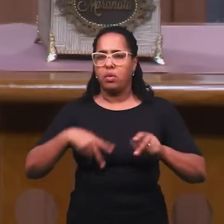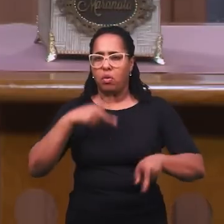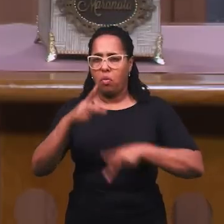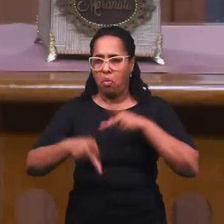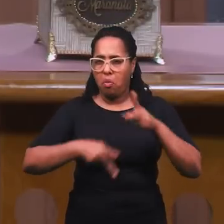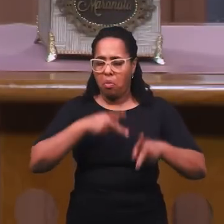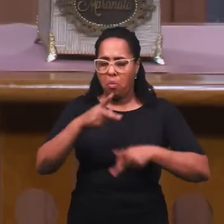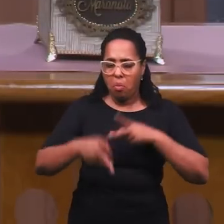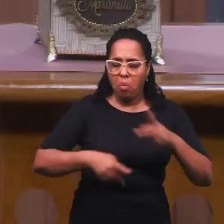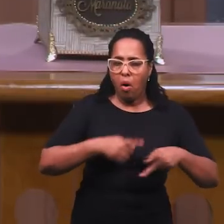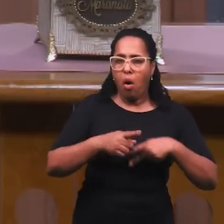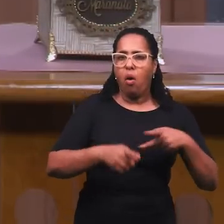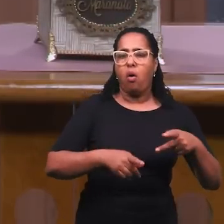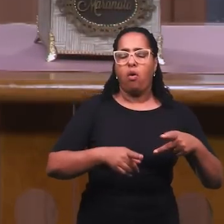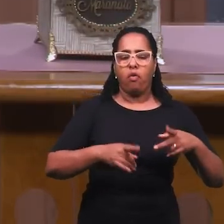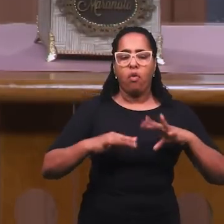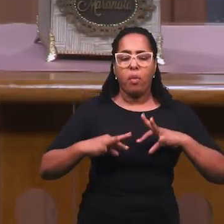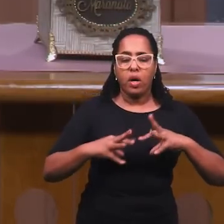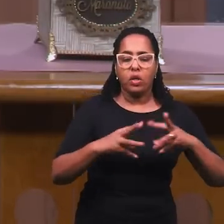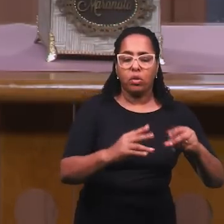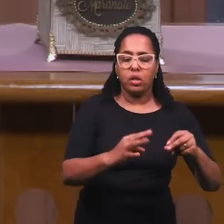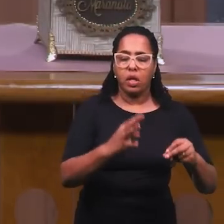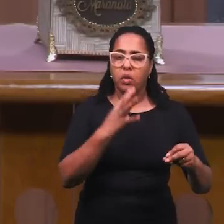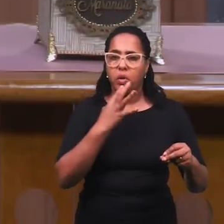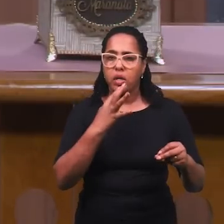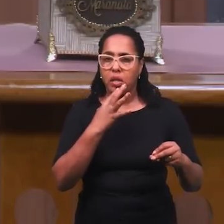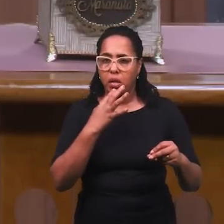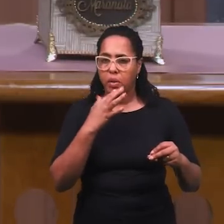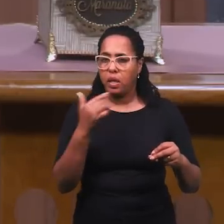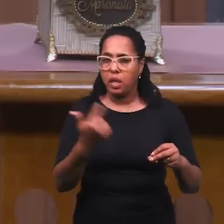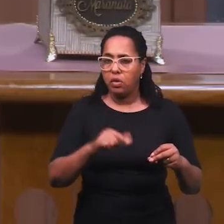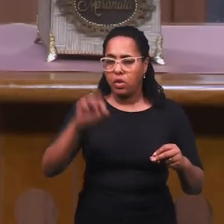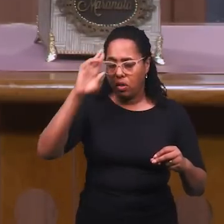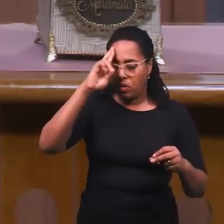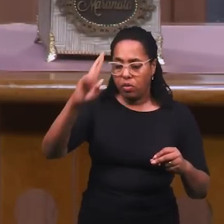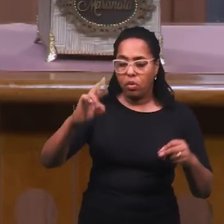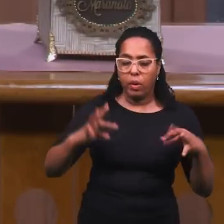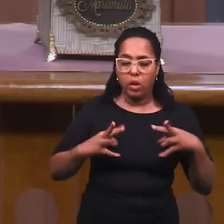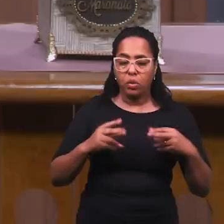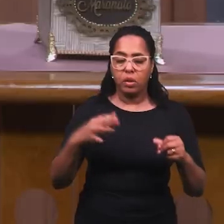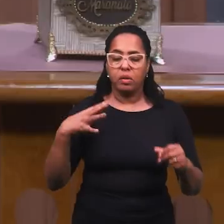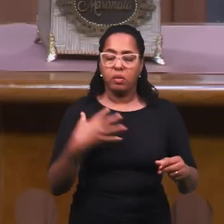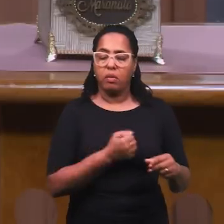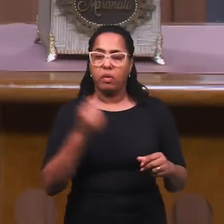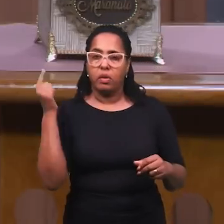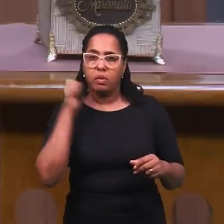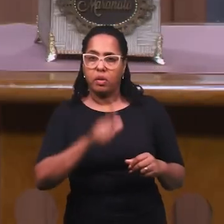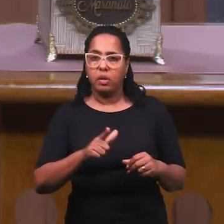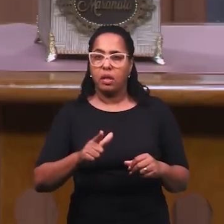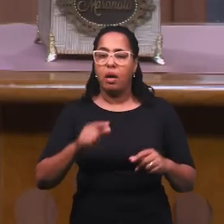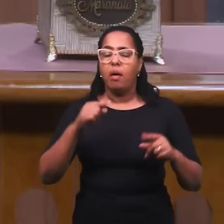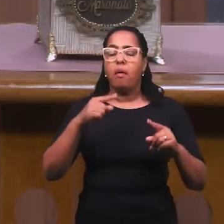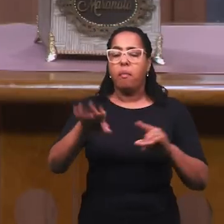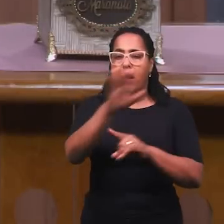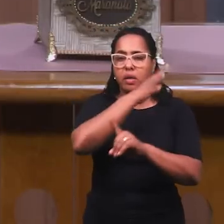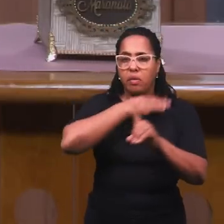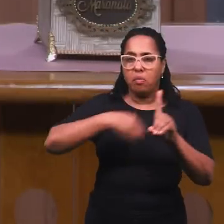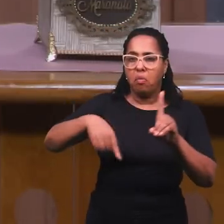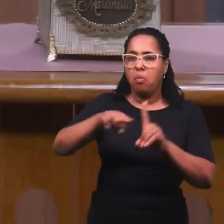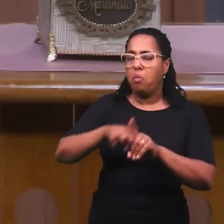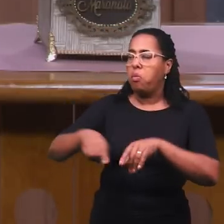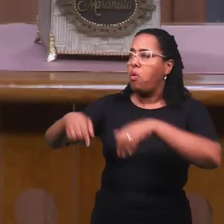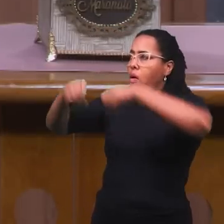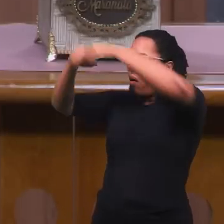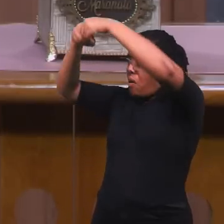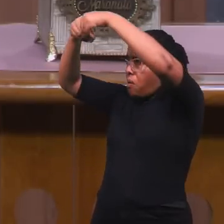igreja, para os gentios, para alcançar cada um de nós. Mas lá no sacrifício do Senhor Jesus, o véu do